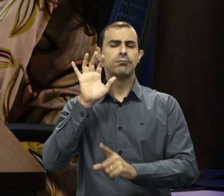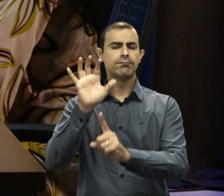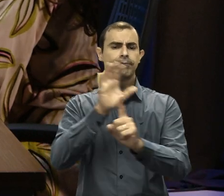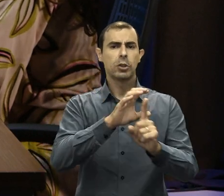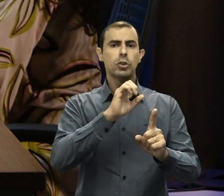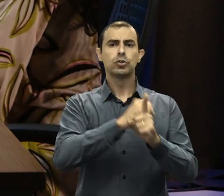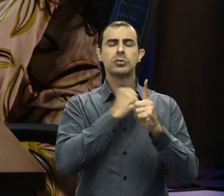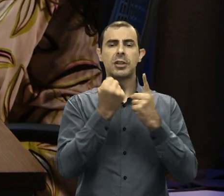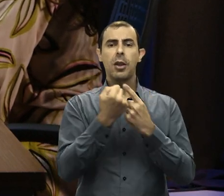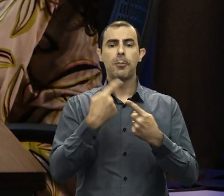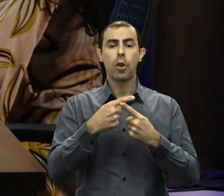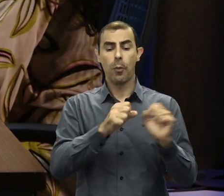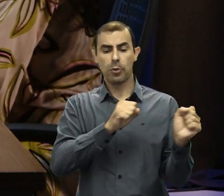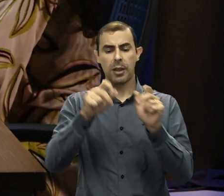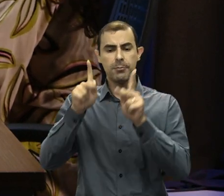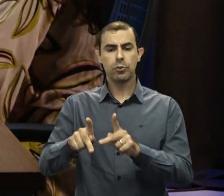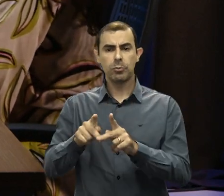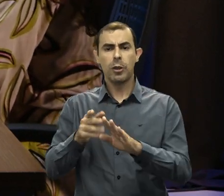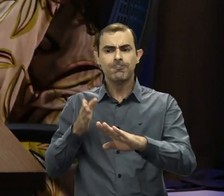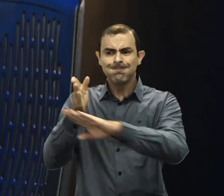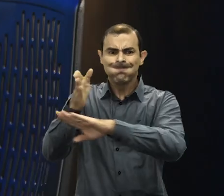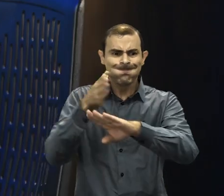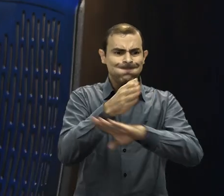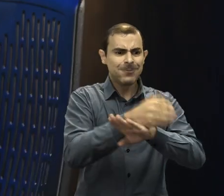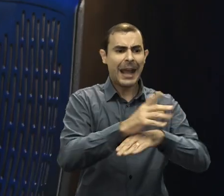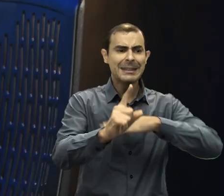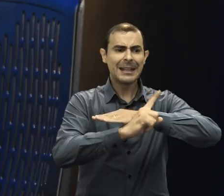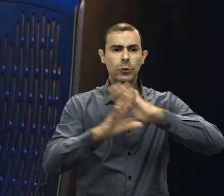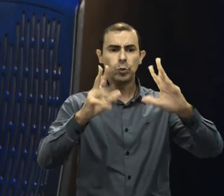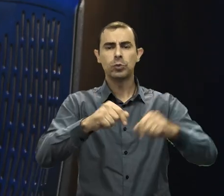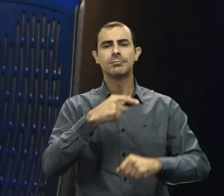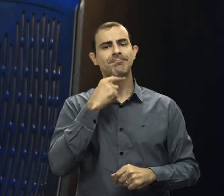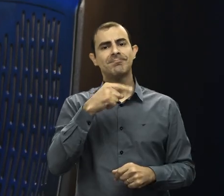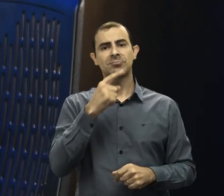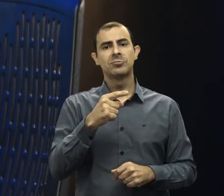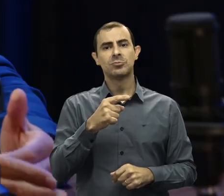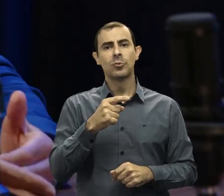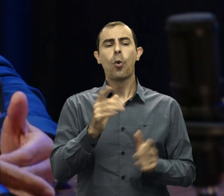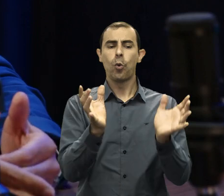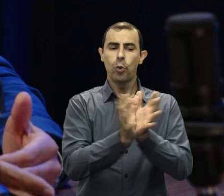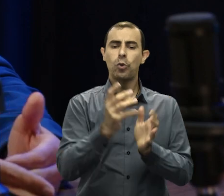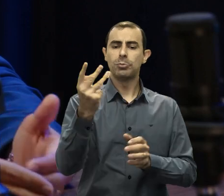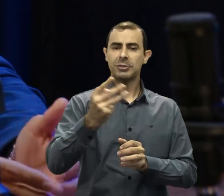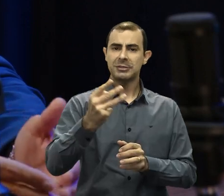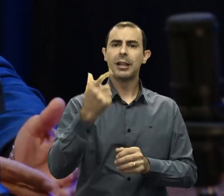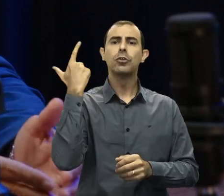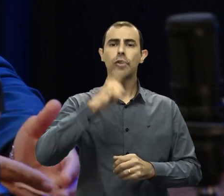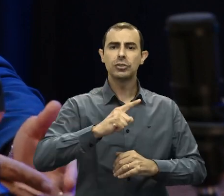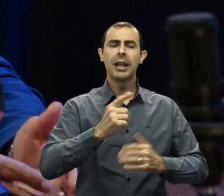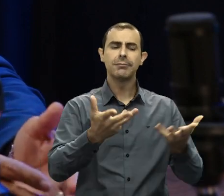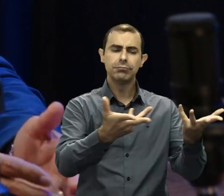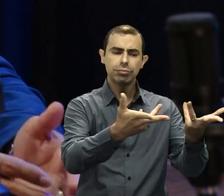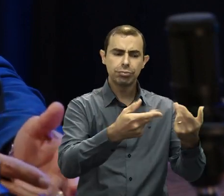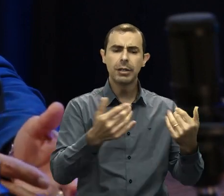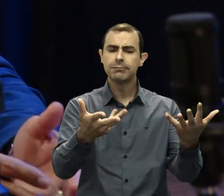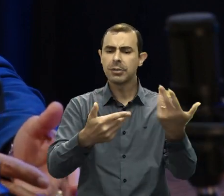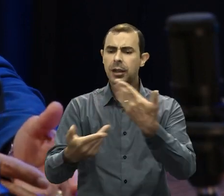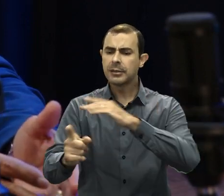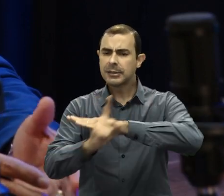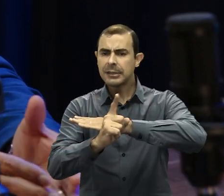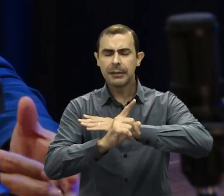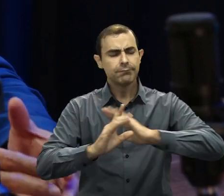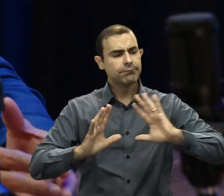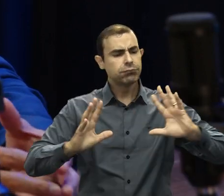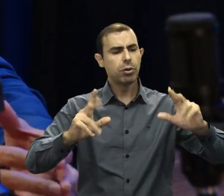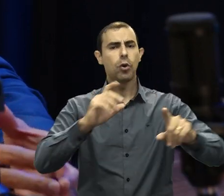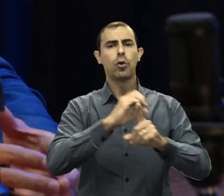setor chega onde o poder público não chega. Ele consegue ir lá na ponta e atender a sociedade, ele consegue atender a